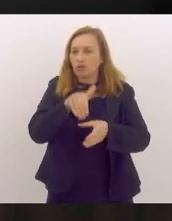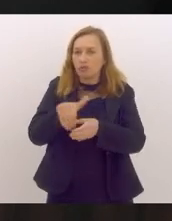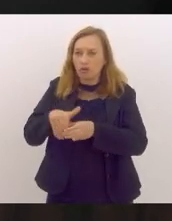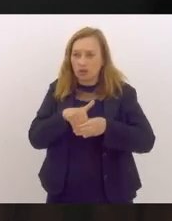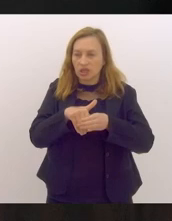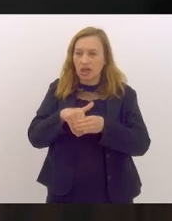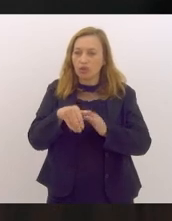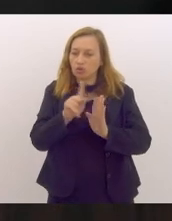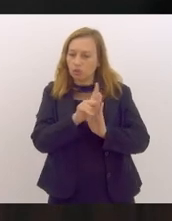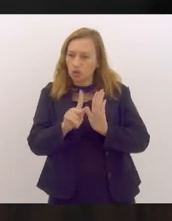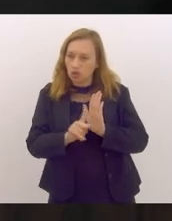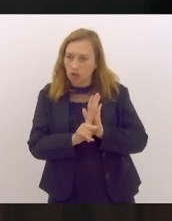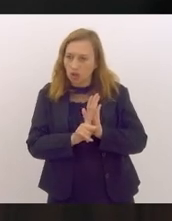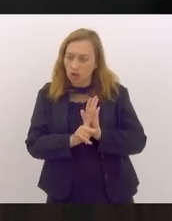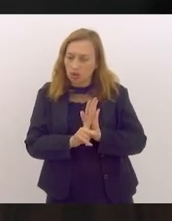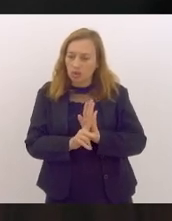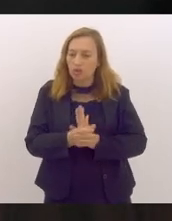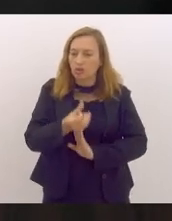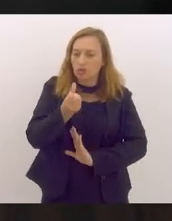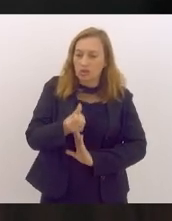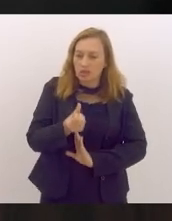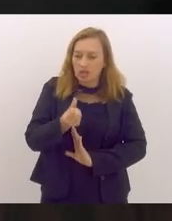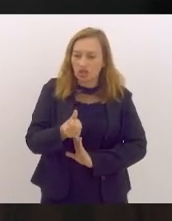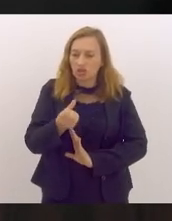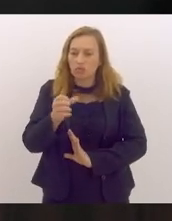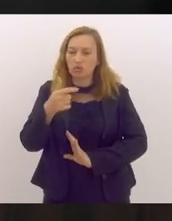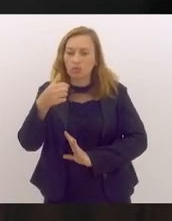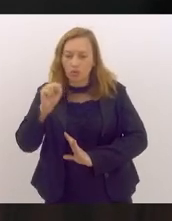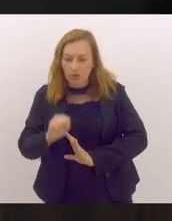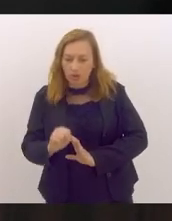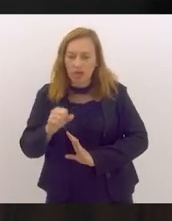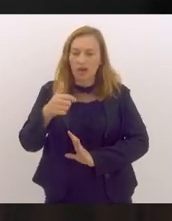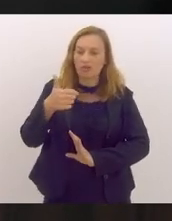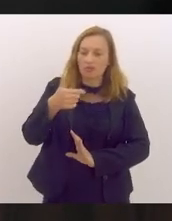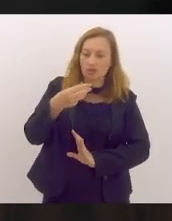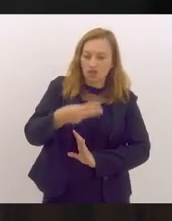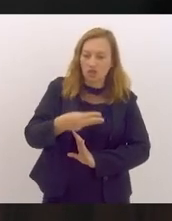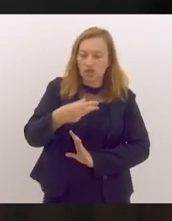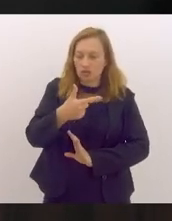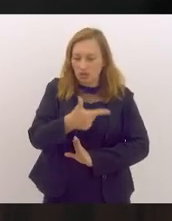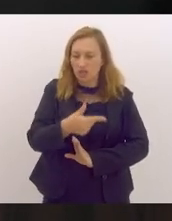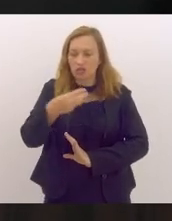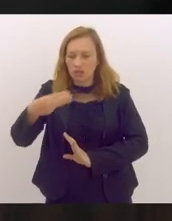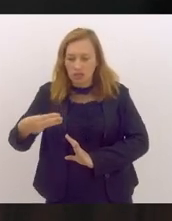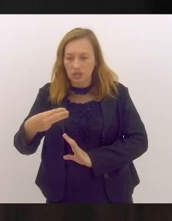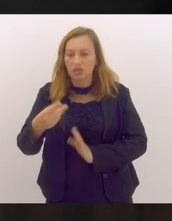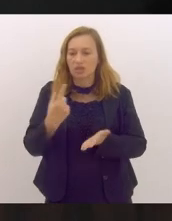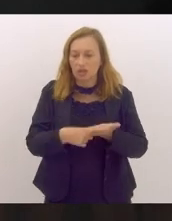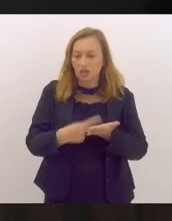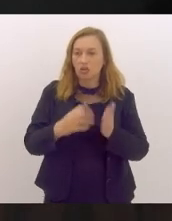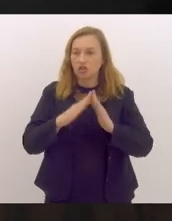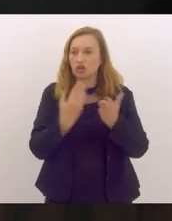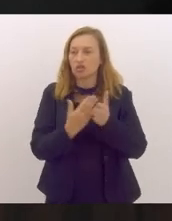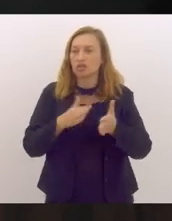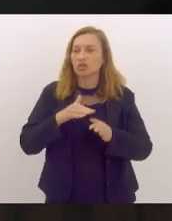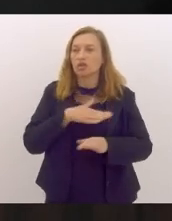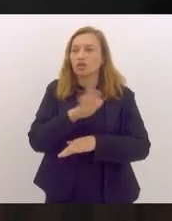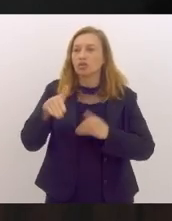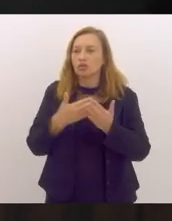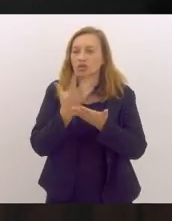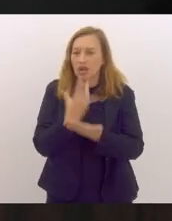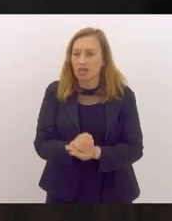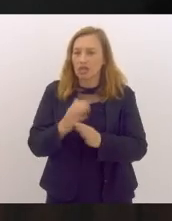os projetos. Sexto da pauta, oitavo da pauta, 23º, com acordo Colégio de Líderes. Senhores que aprovam, permaneçam como